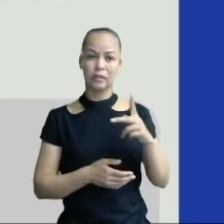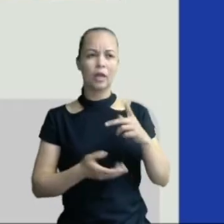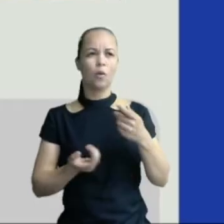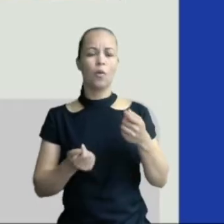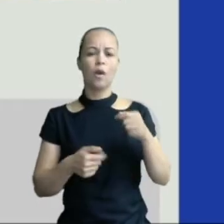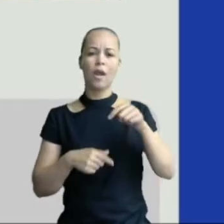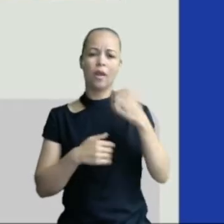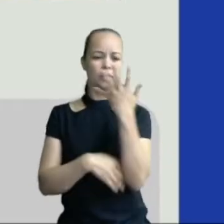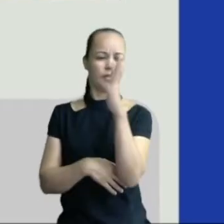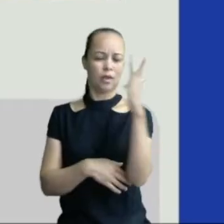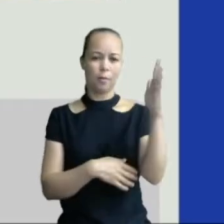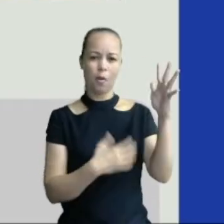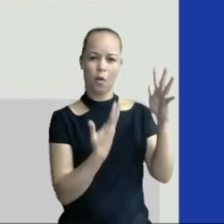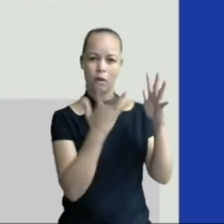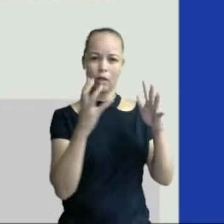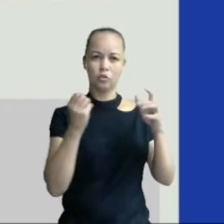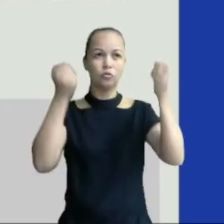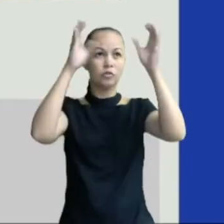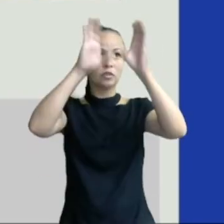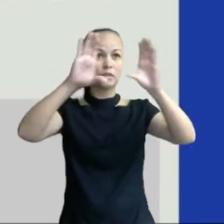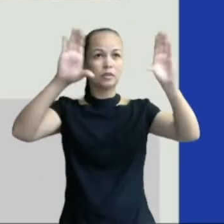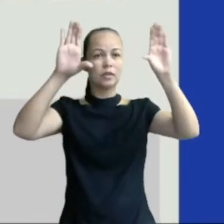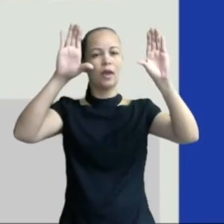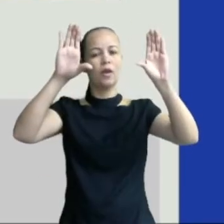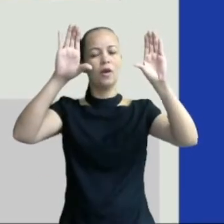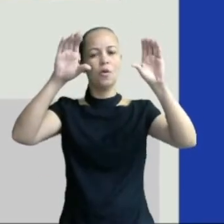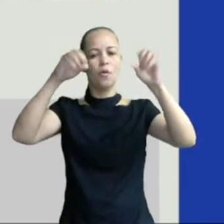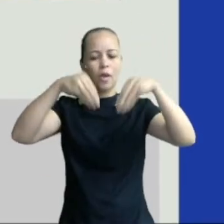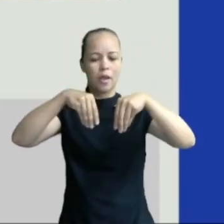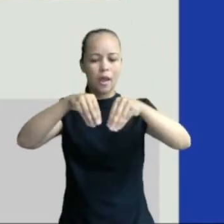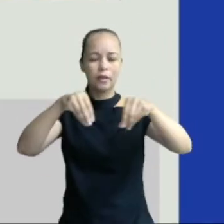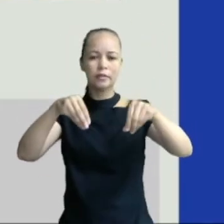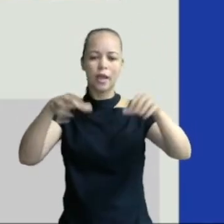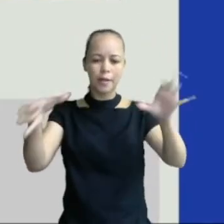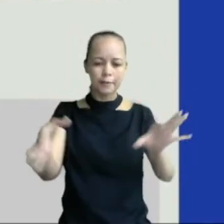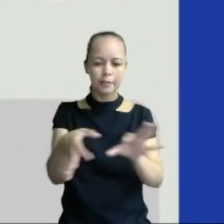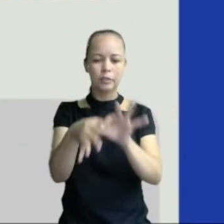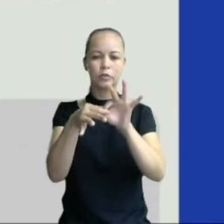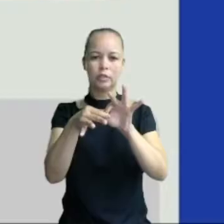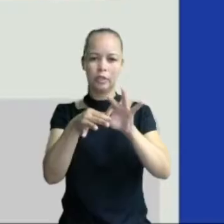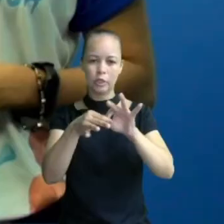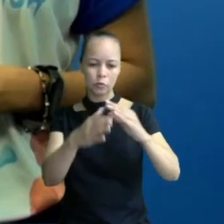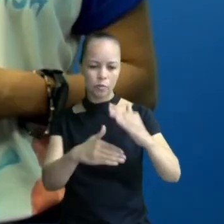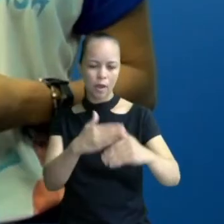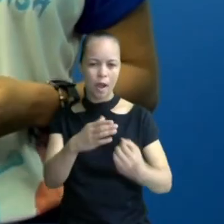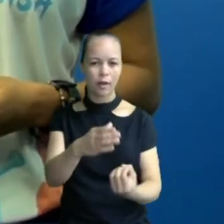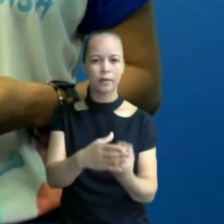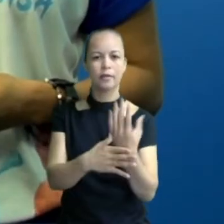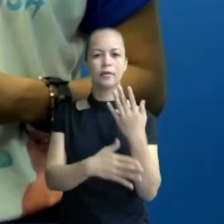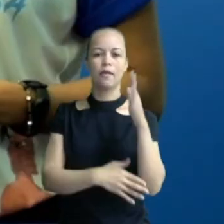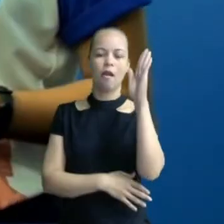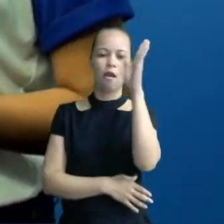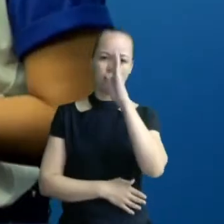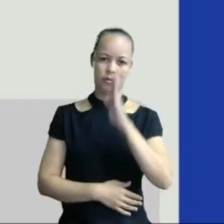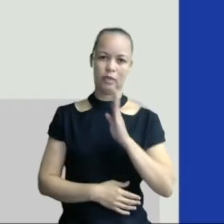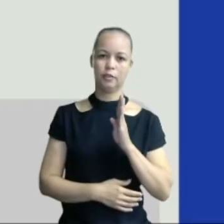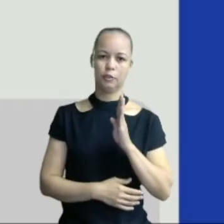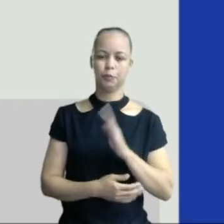a terra se uniram para gerar o Brasil. E aí, né,